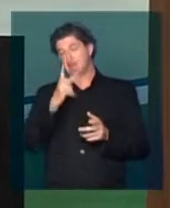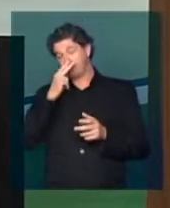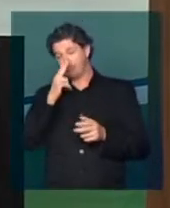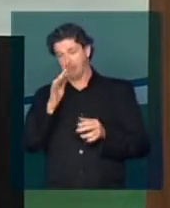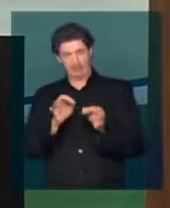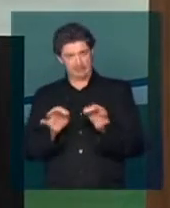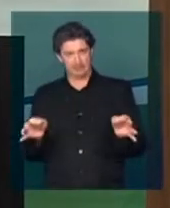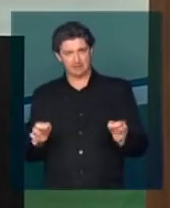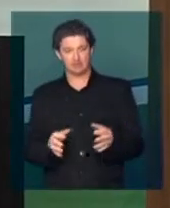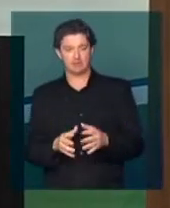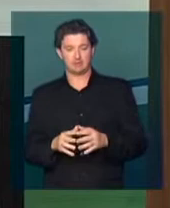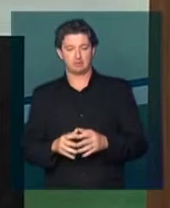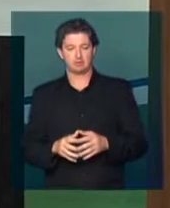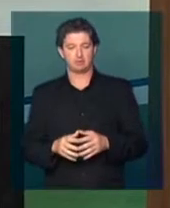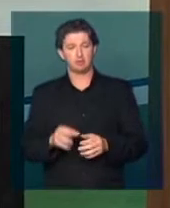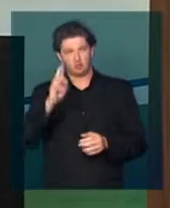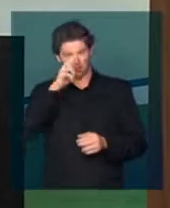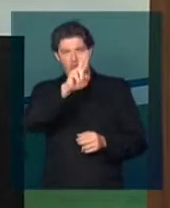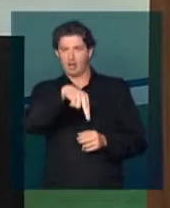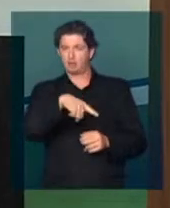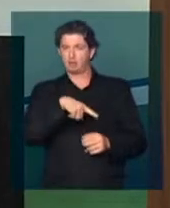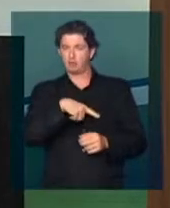é simples. A excelência tem razão.